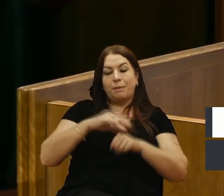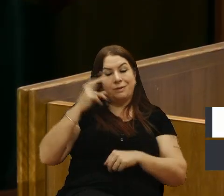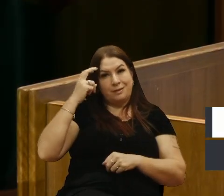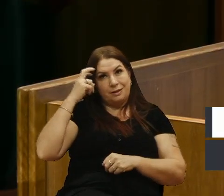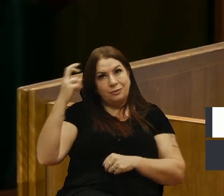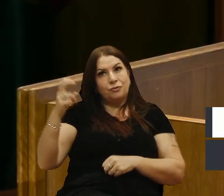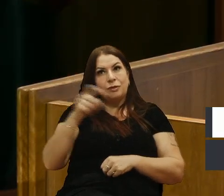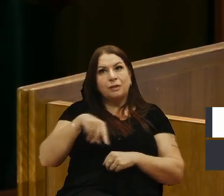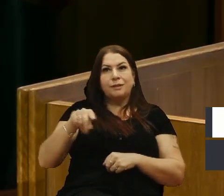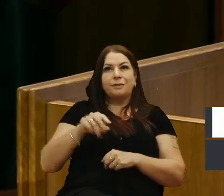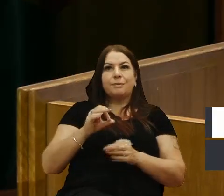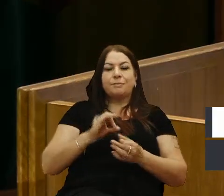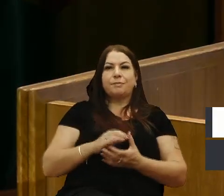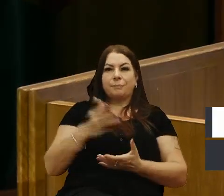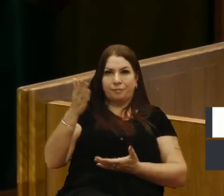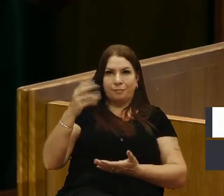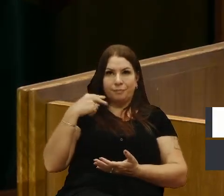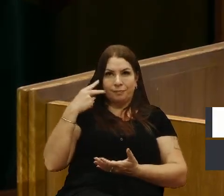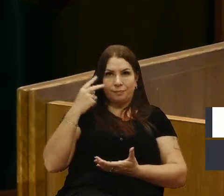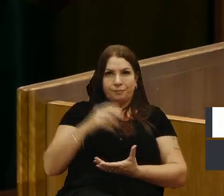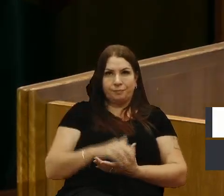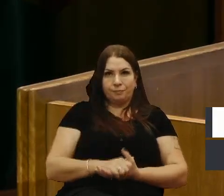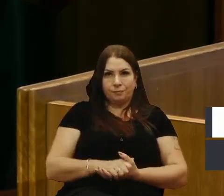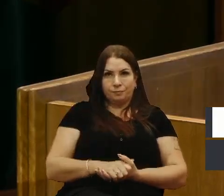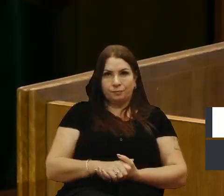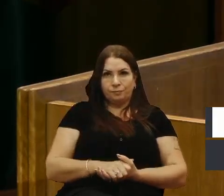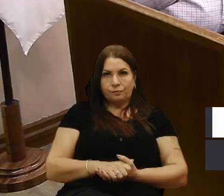inteligente e eficiente. Sua parte, vereador.